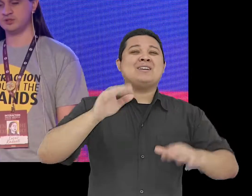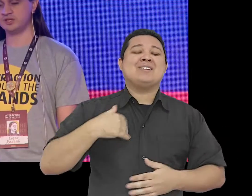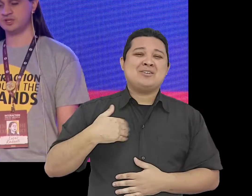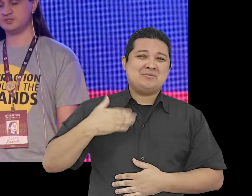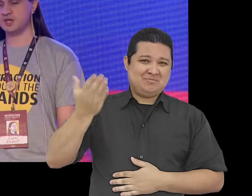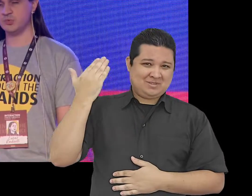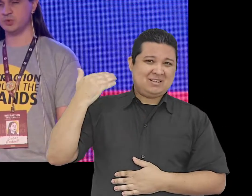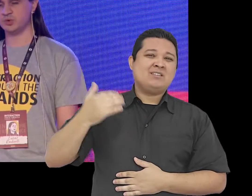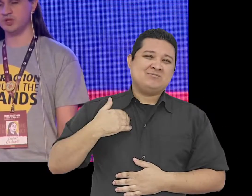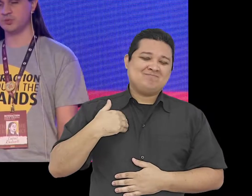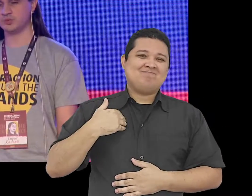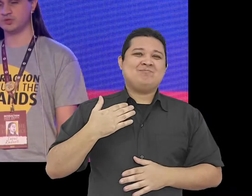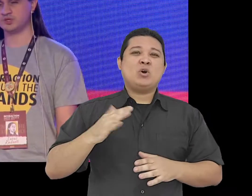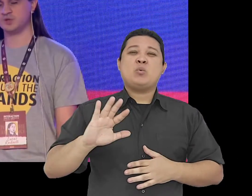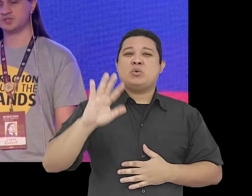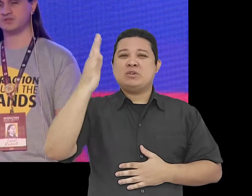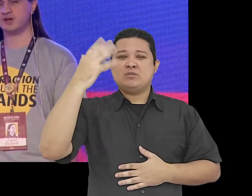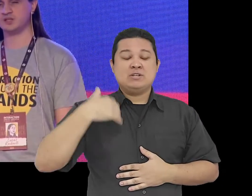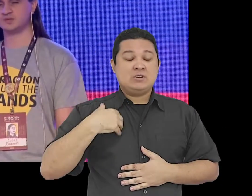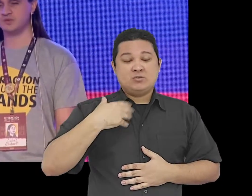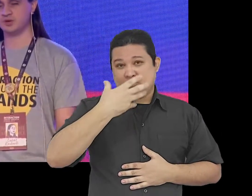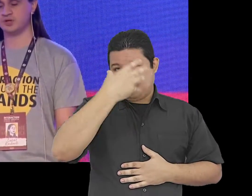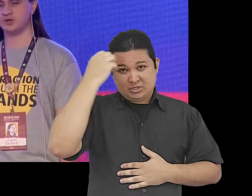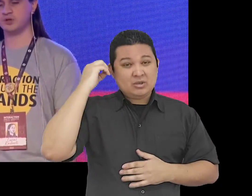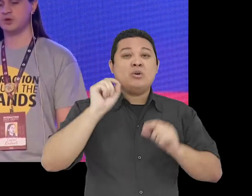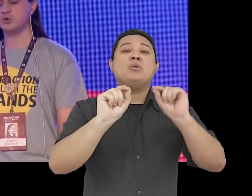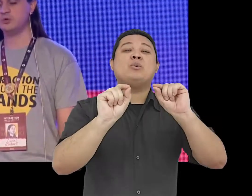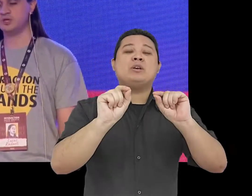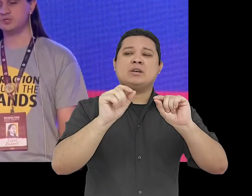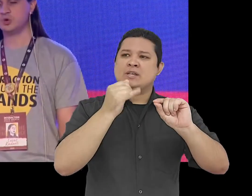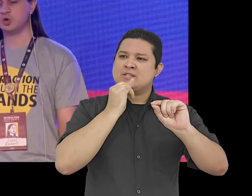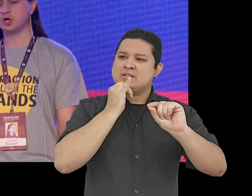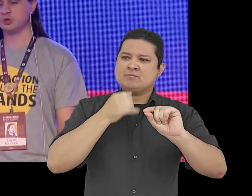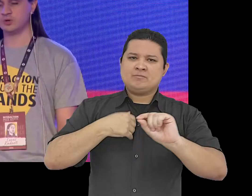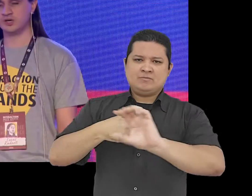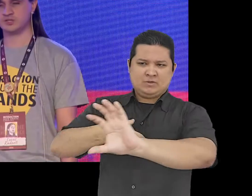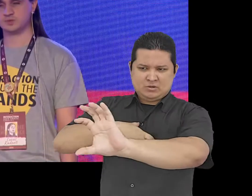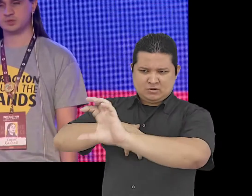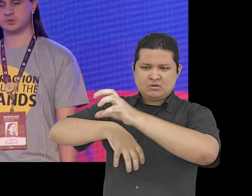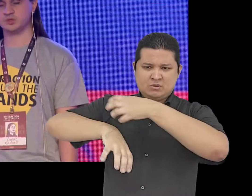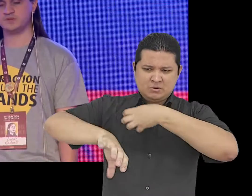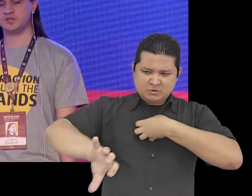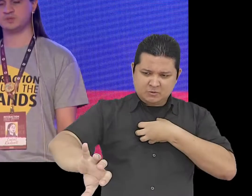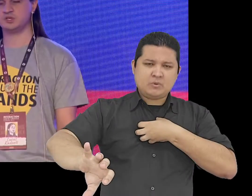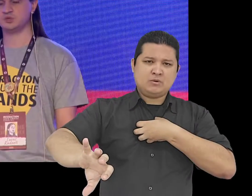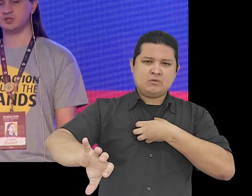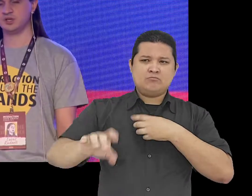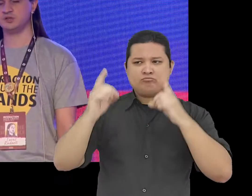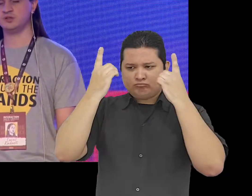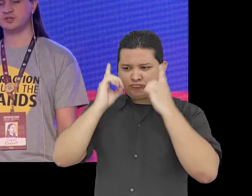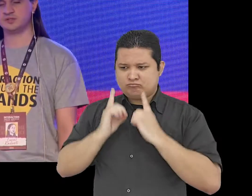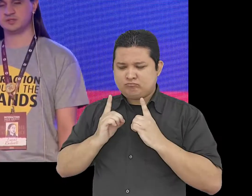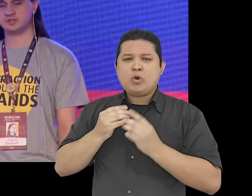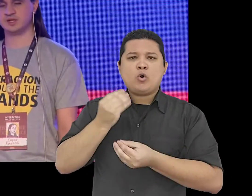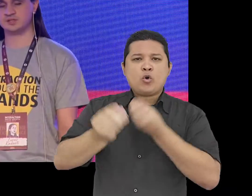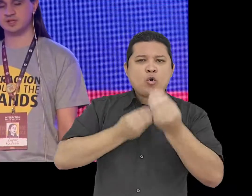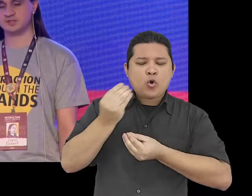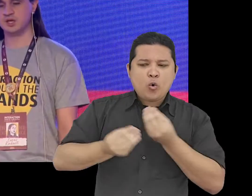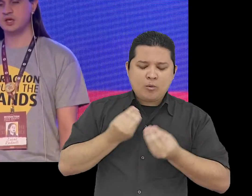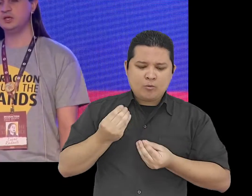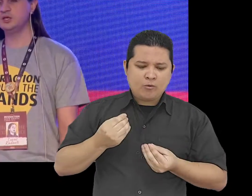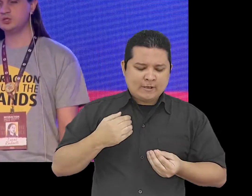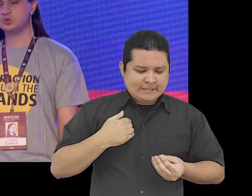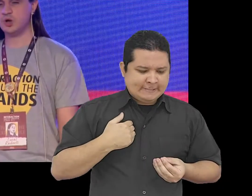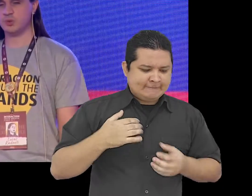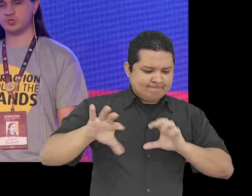forma, negligenciei por um tempo nas minhas falas, foi como que a gente se coloca no lugar dessas pessoas com deficiência para a gente tentar entender as necessidades